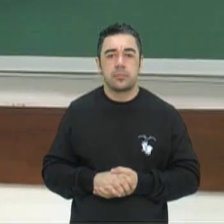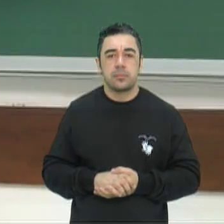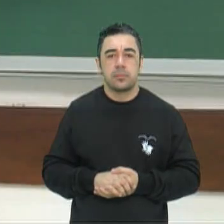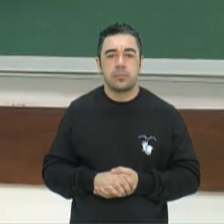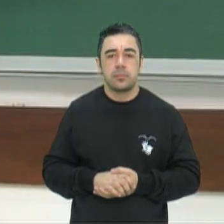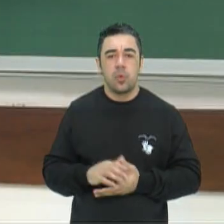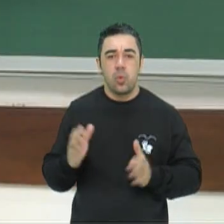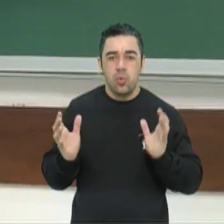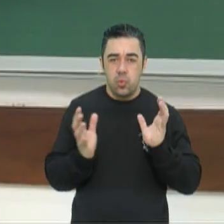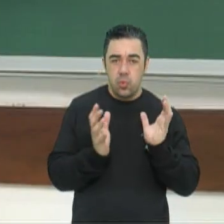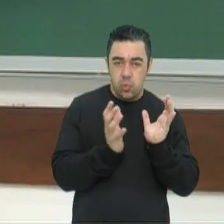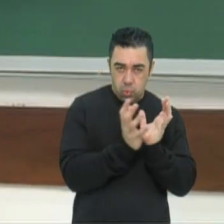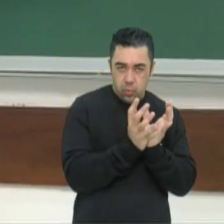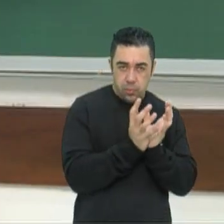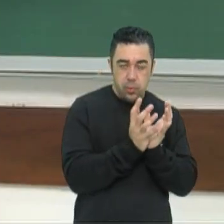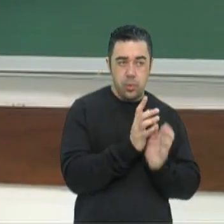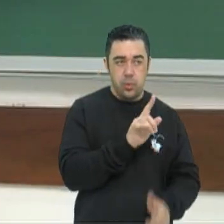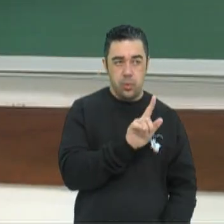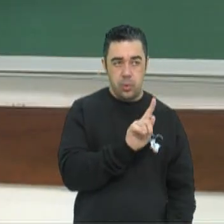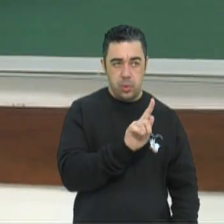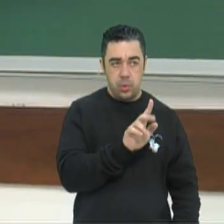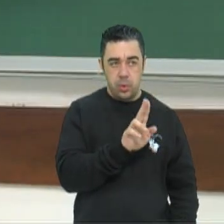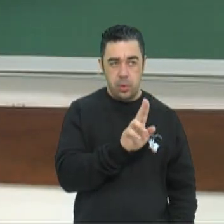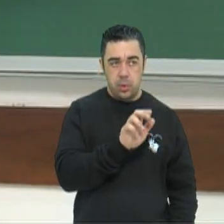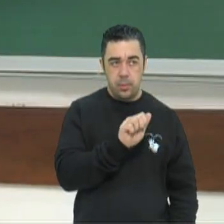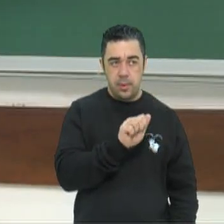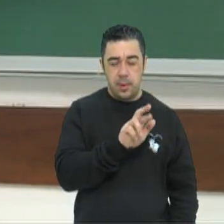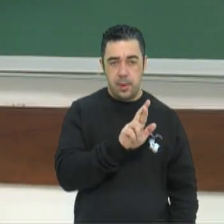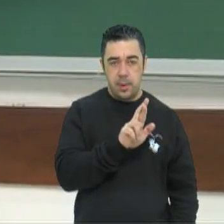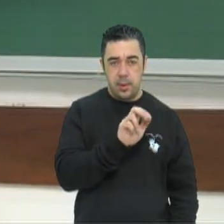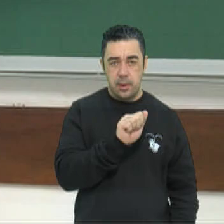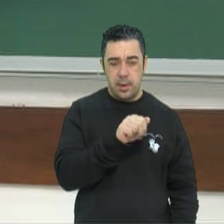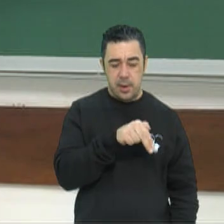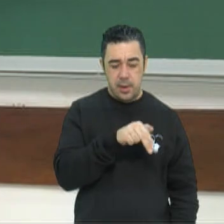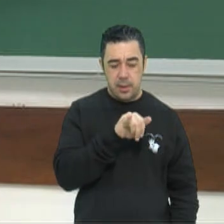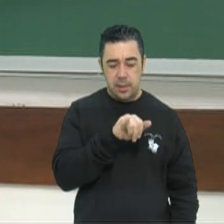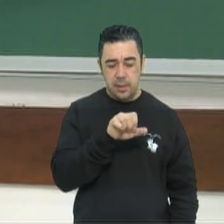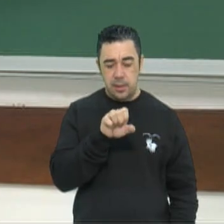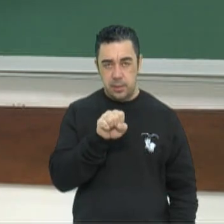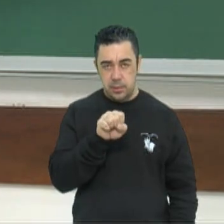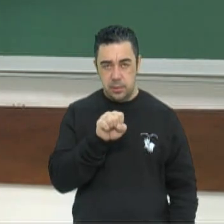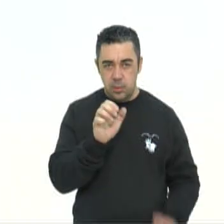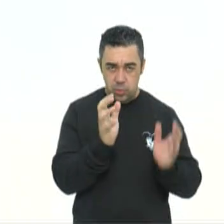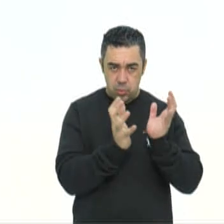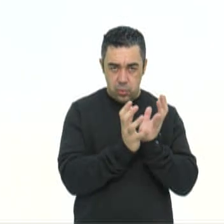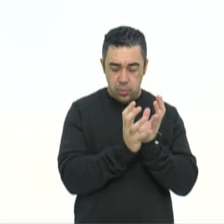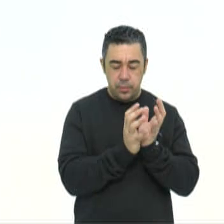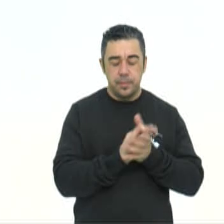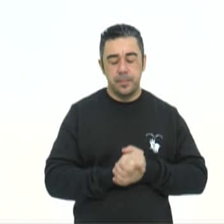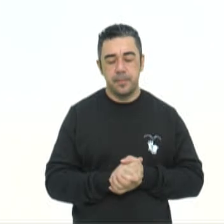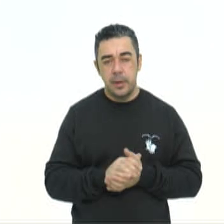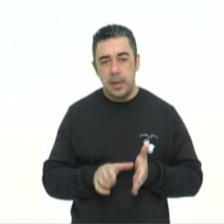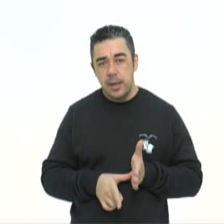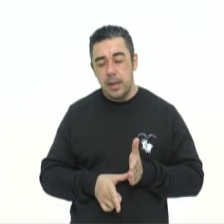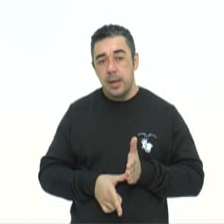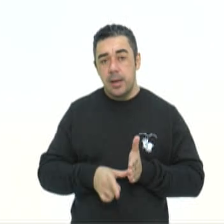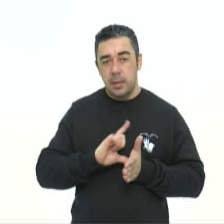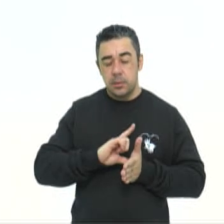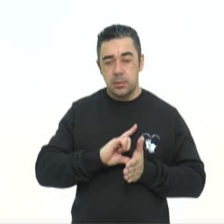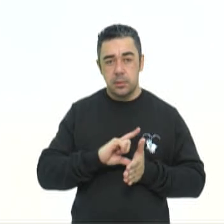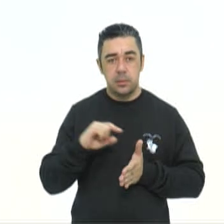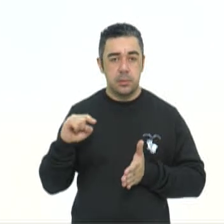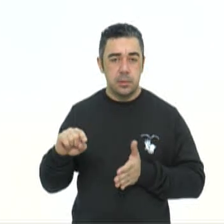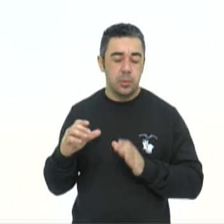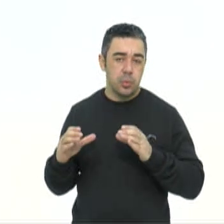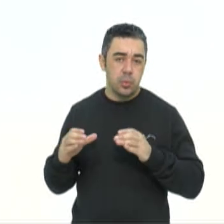pelos Guaranis, tá? Pelos Guaranis. Vamos ver o que a gente tem de informação sobre eles? Então, antes da colonização, os